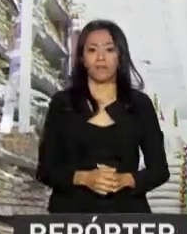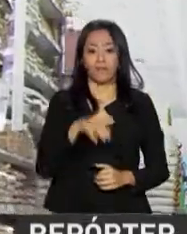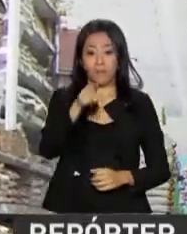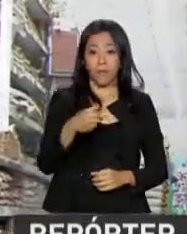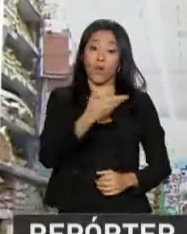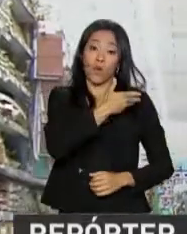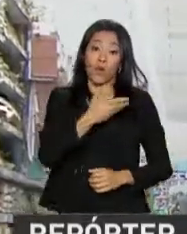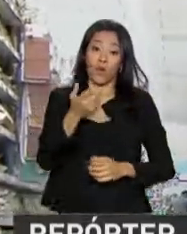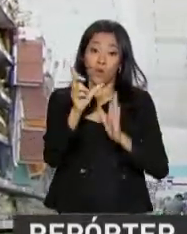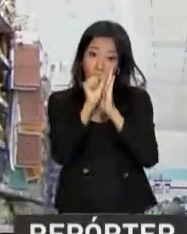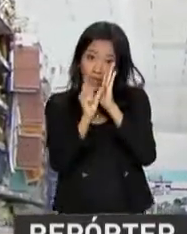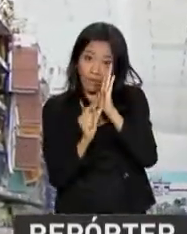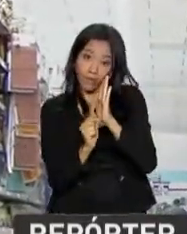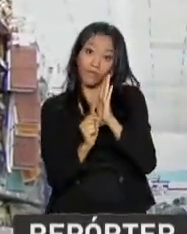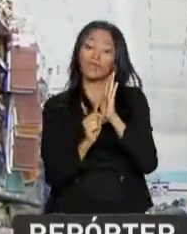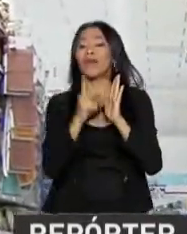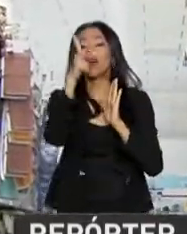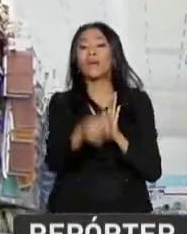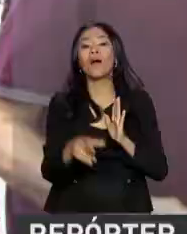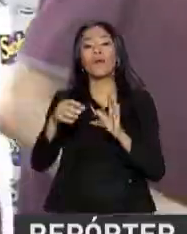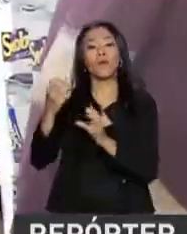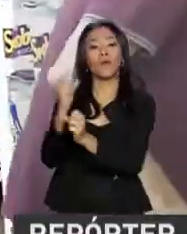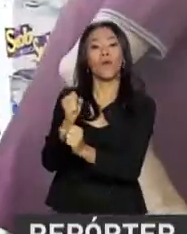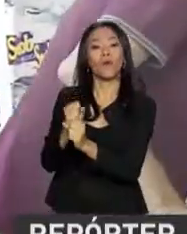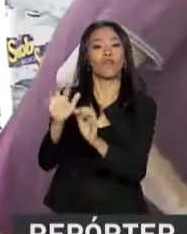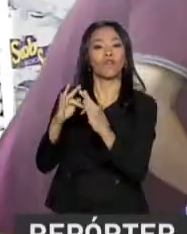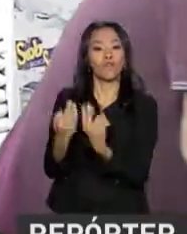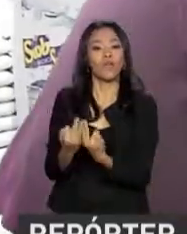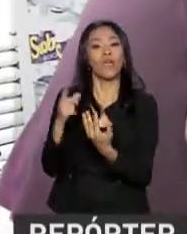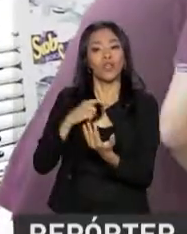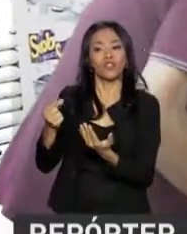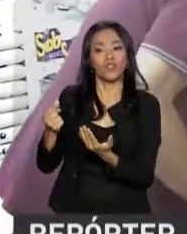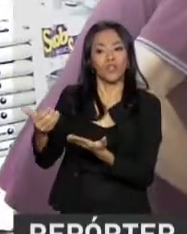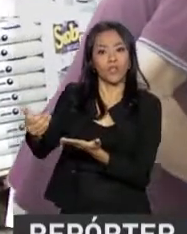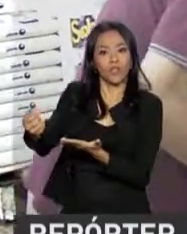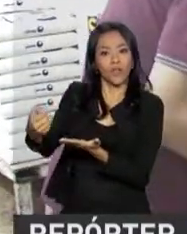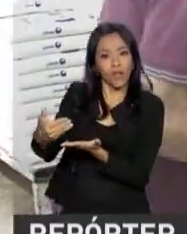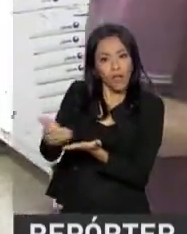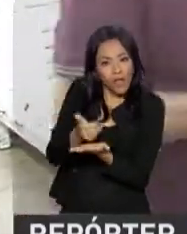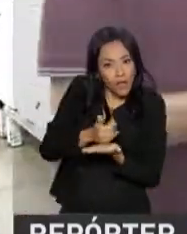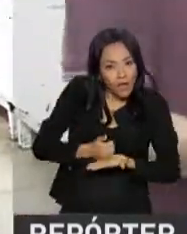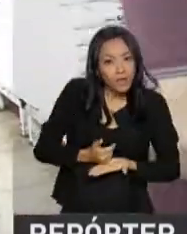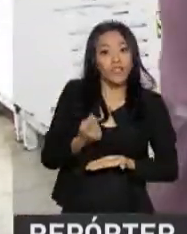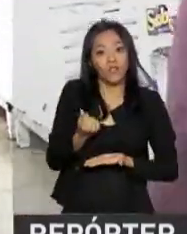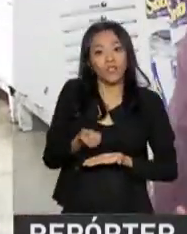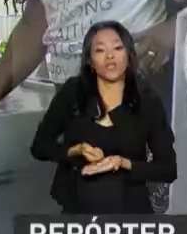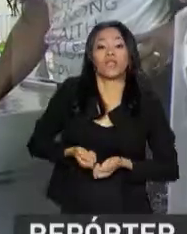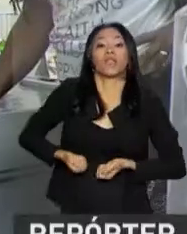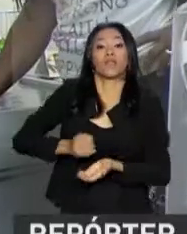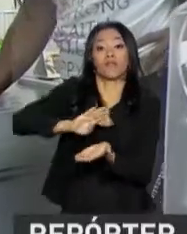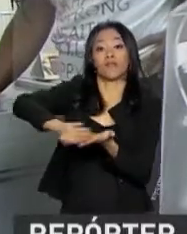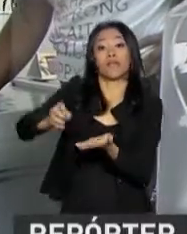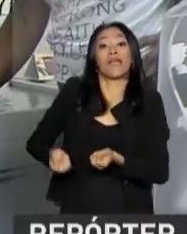O orçamento do país funciona como as contas de uma família. São previstas as receitas, o que vai entrar a cada mês, e as despesas,